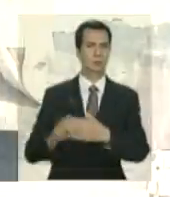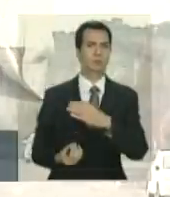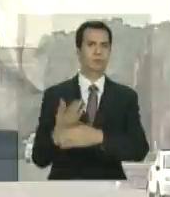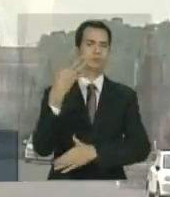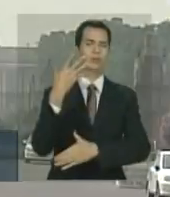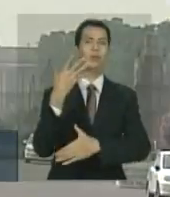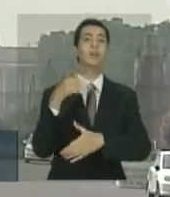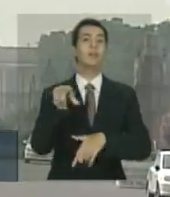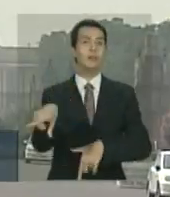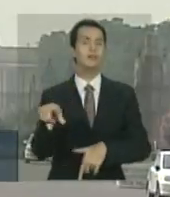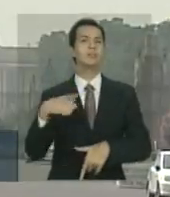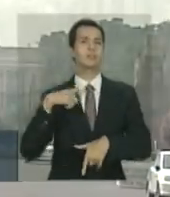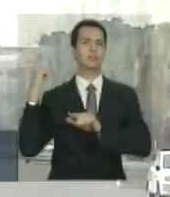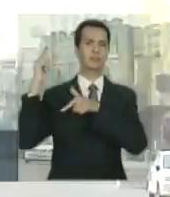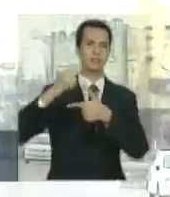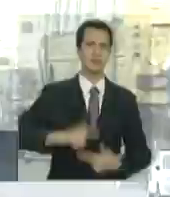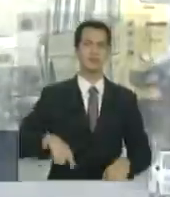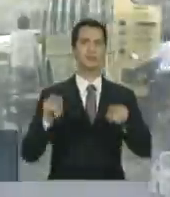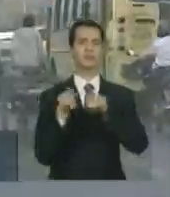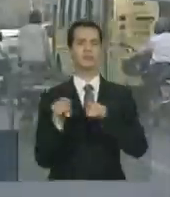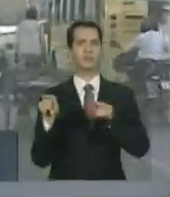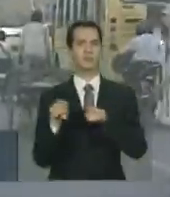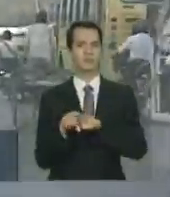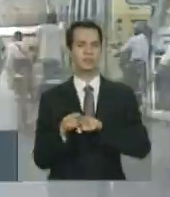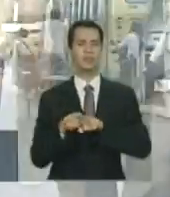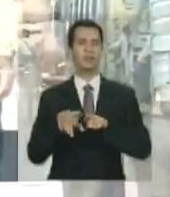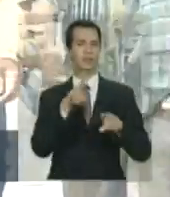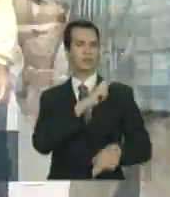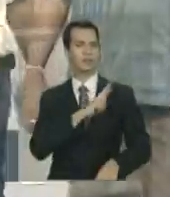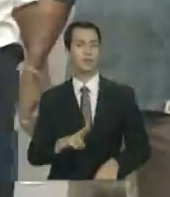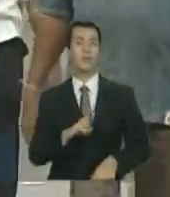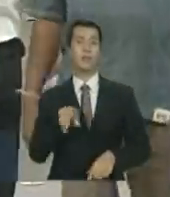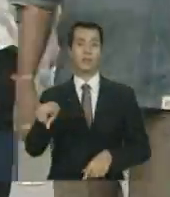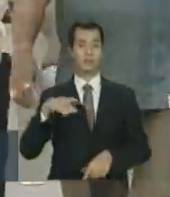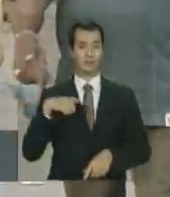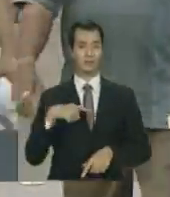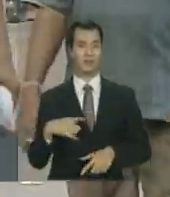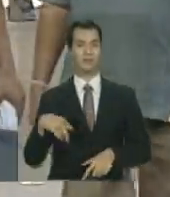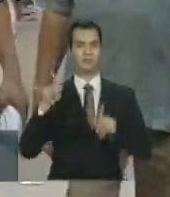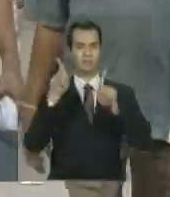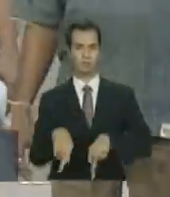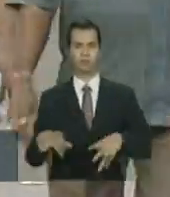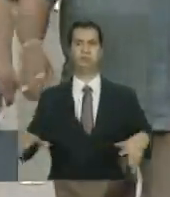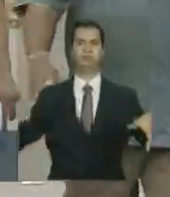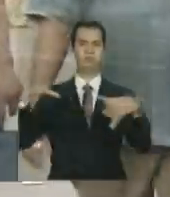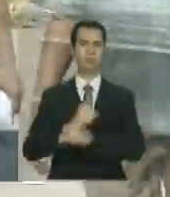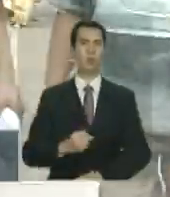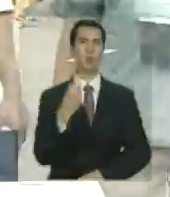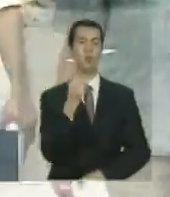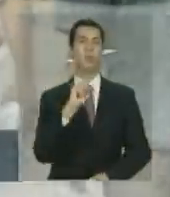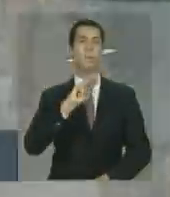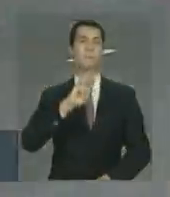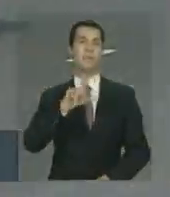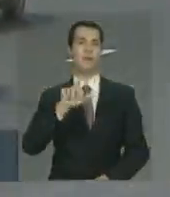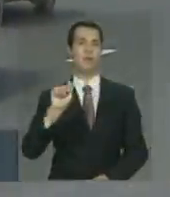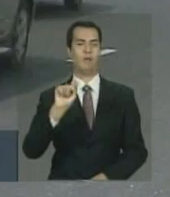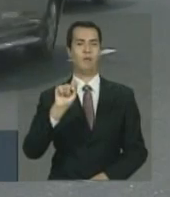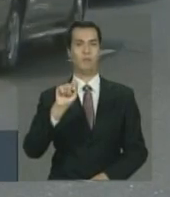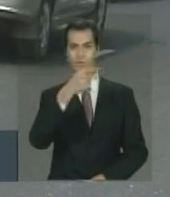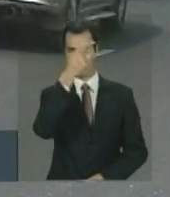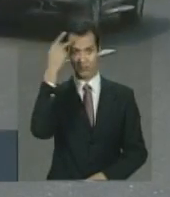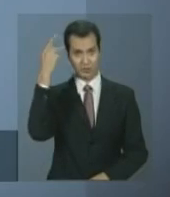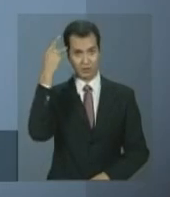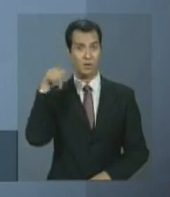tradição e a modernidade convivem em harmonia. Com mais de 1 bilhão de habitantes, é o segundo país mais populoso do mundo, atrás